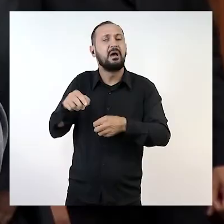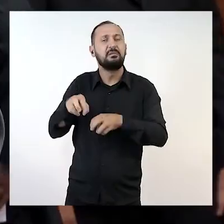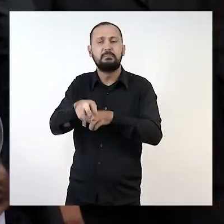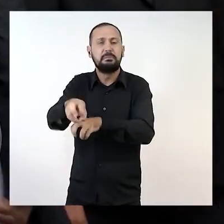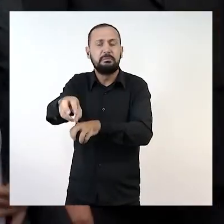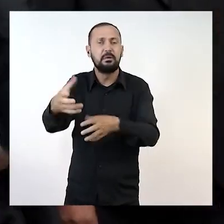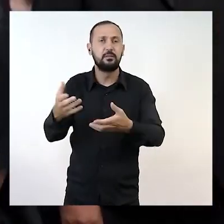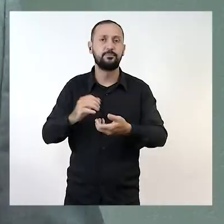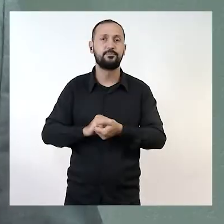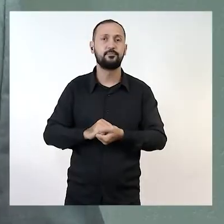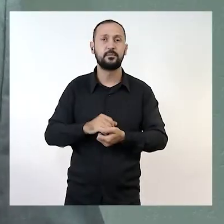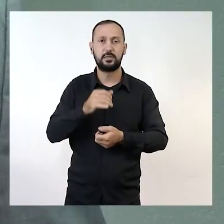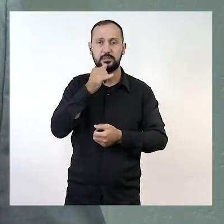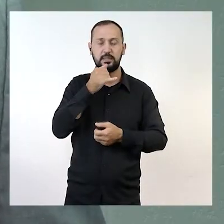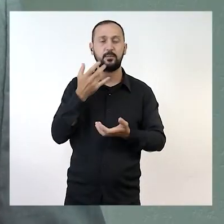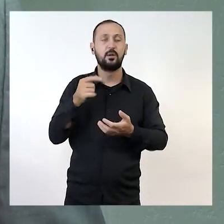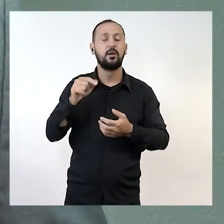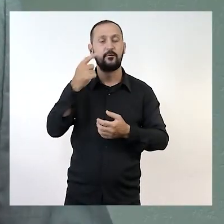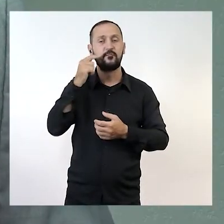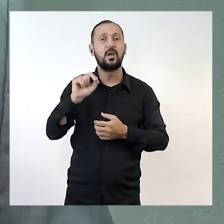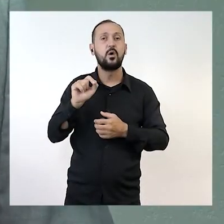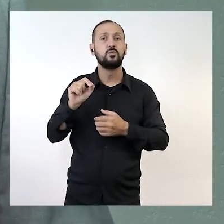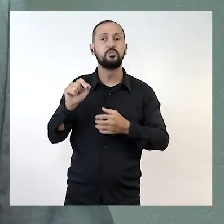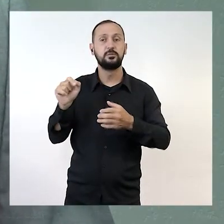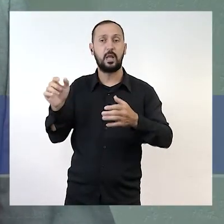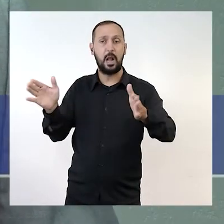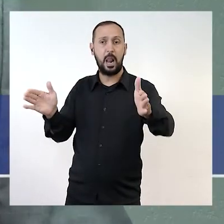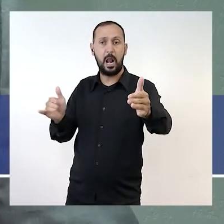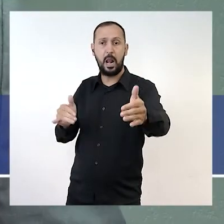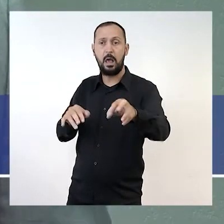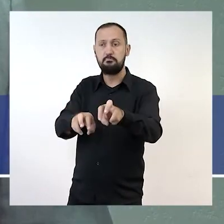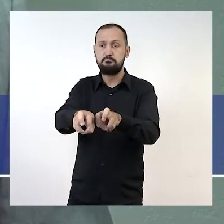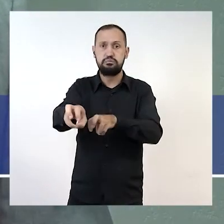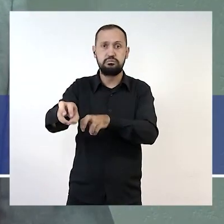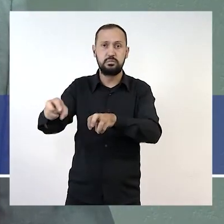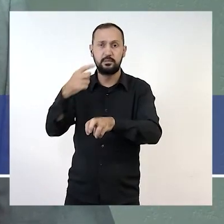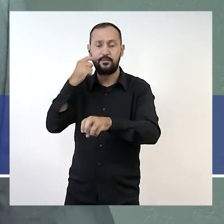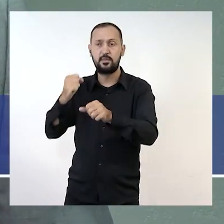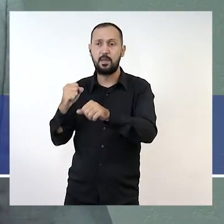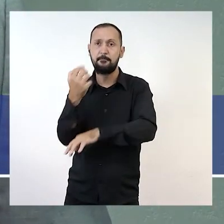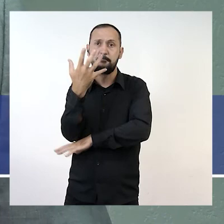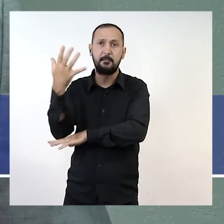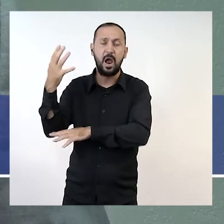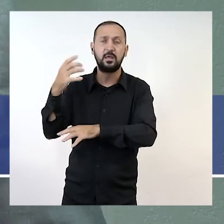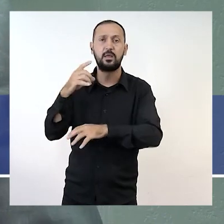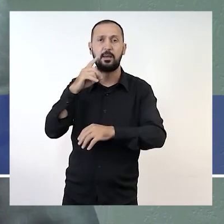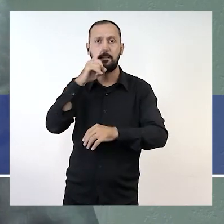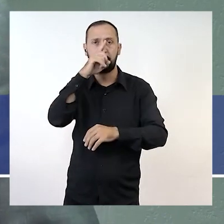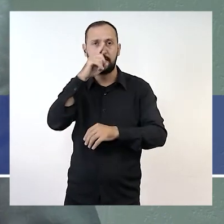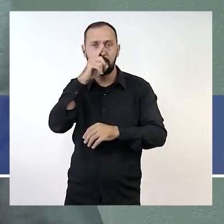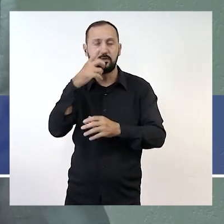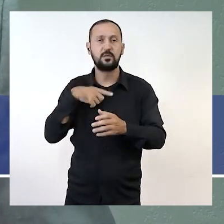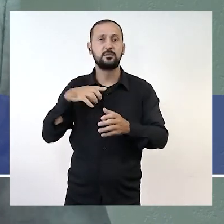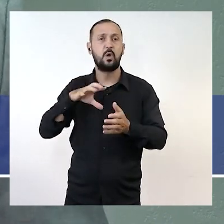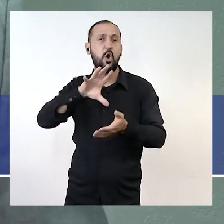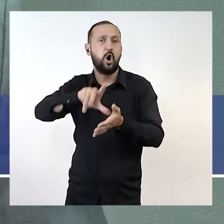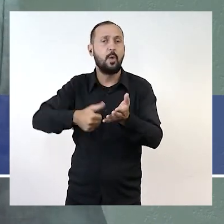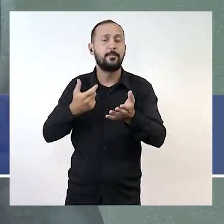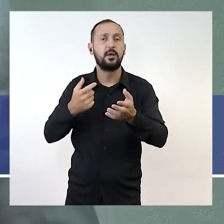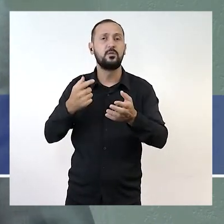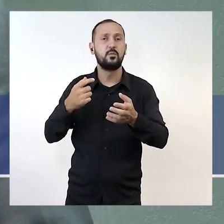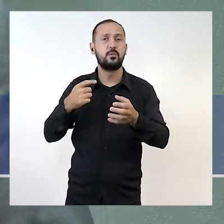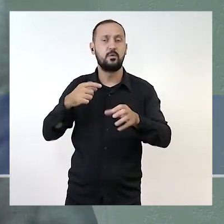a esses veículos. Um pátio onde esses carros estão apreendidos, está mato crescendo, às vezes sendo subtraído